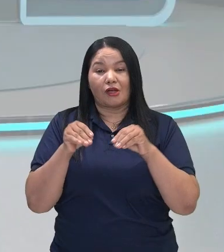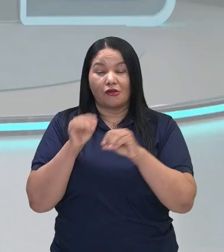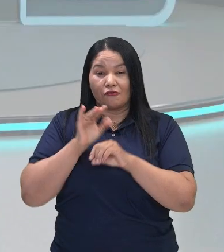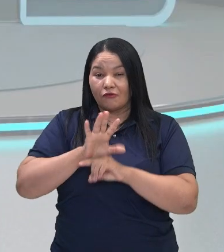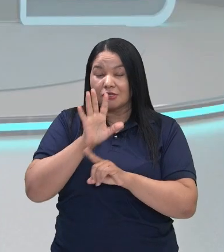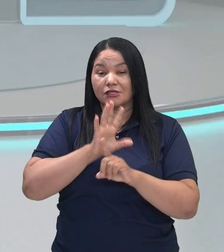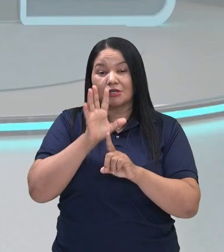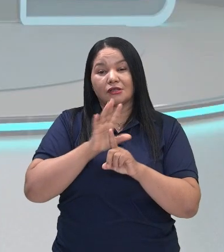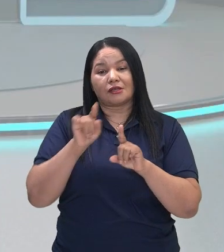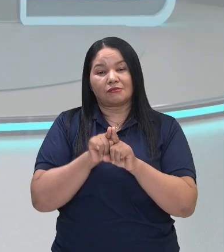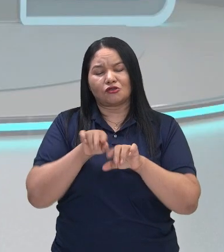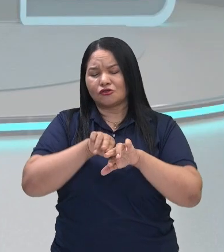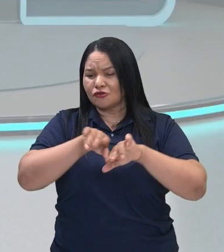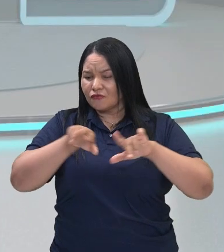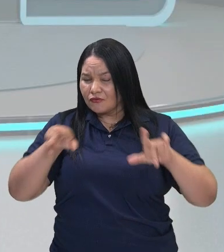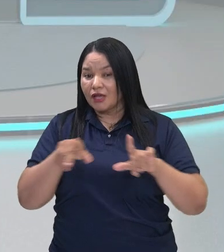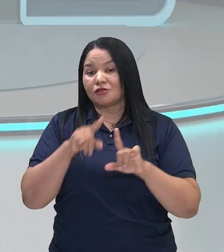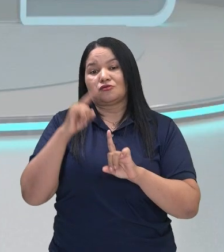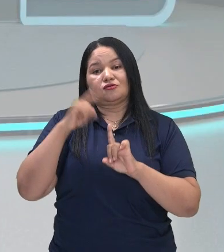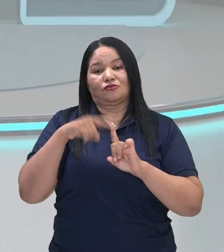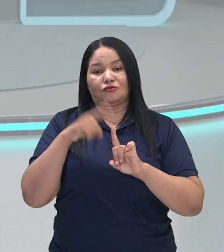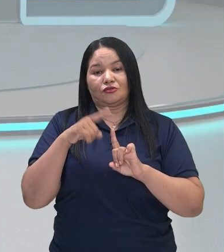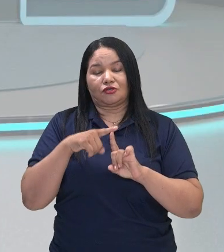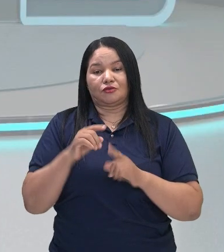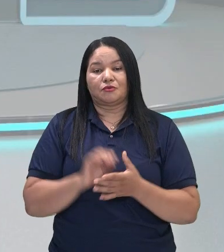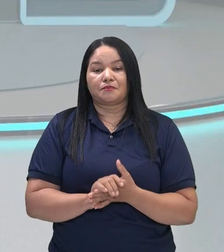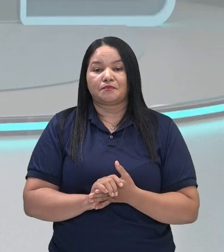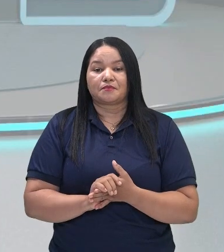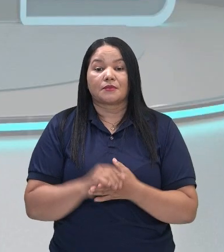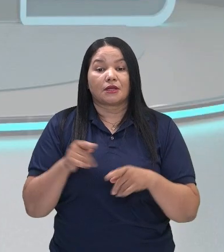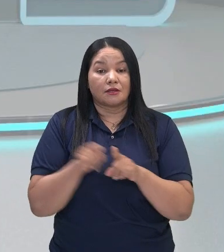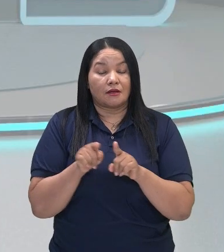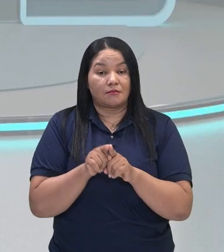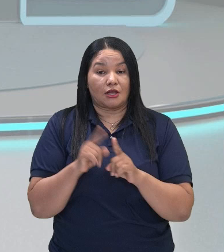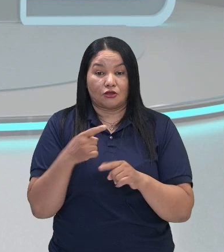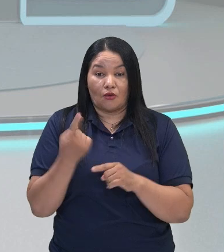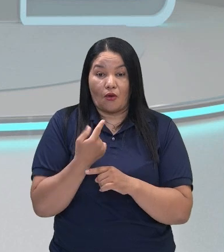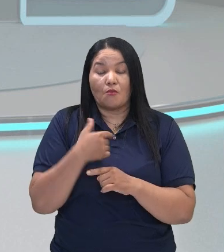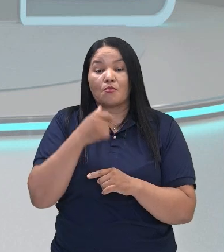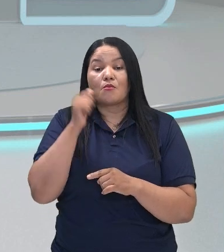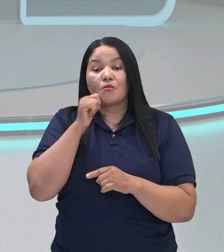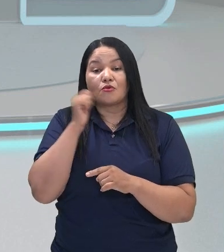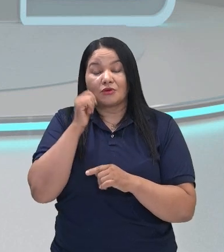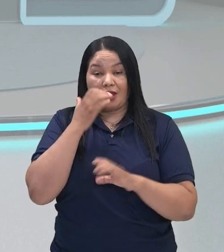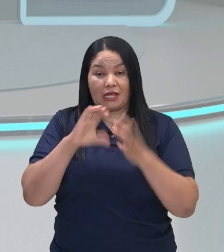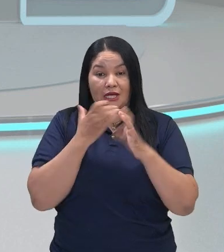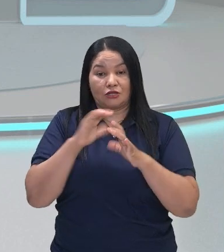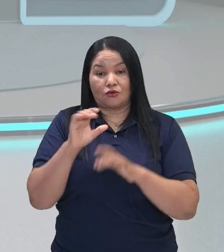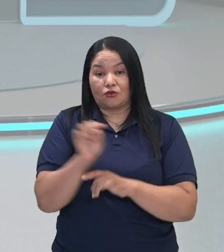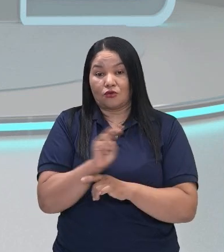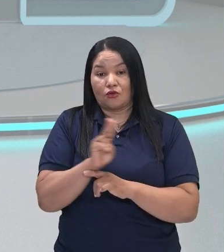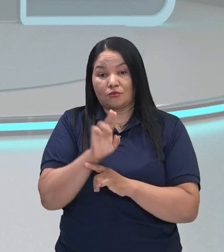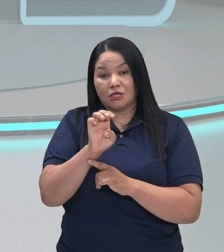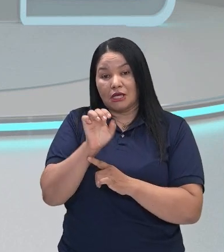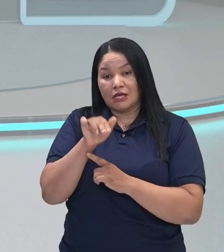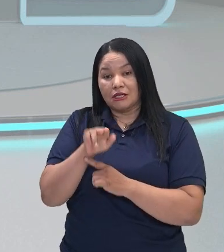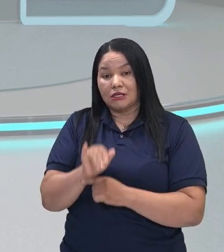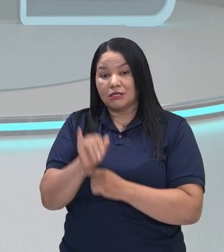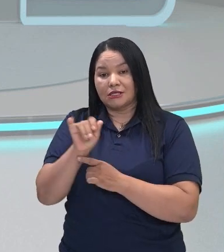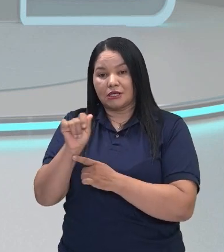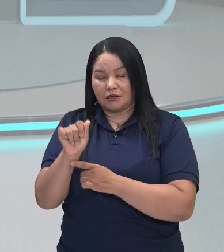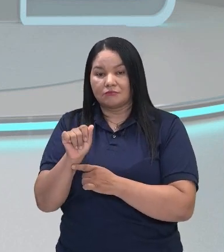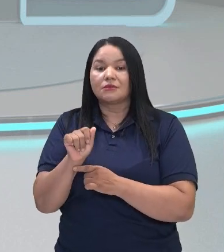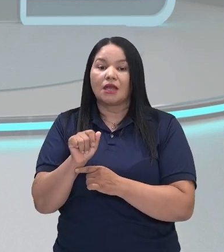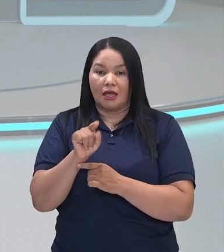influenciou diversos estilos, como também a nossa cantora Enya, por exemplo, que tem um estilo baseado